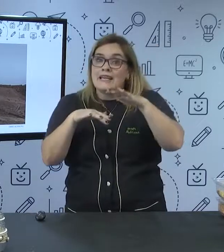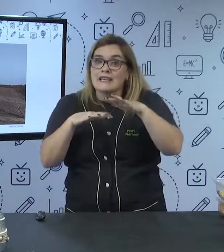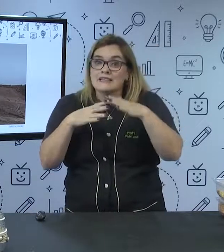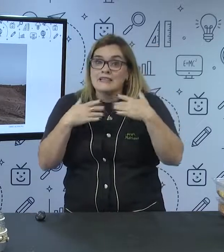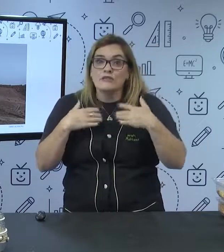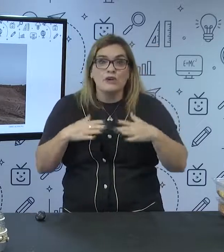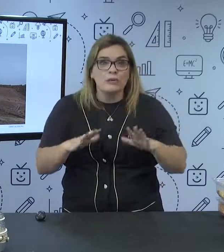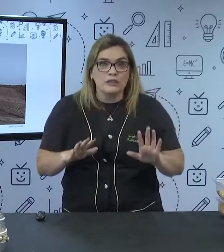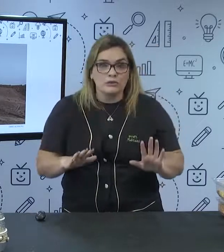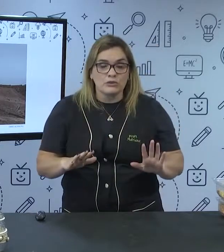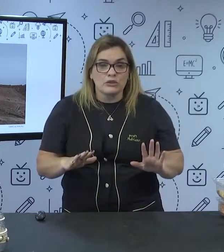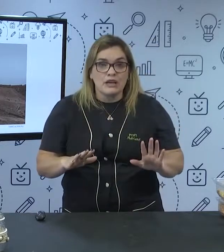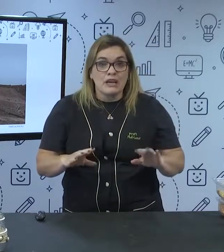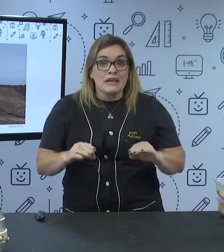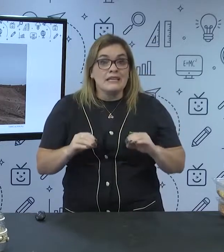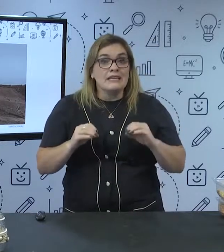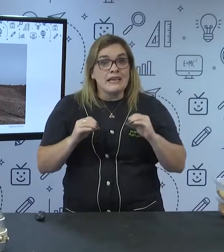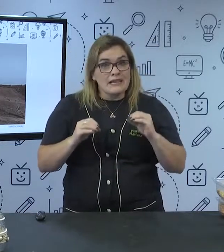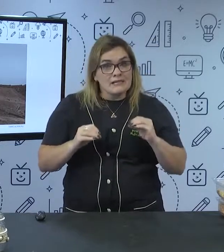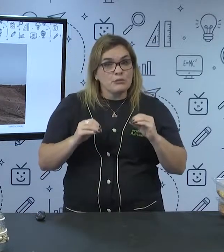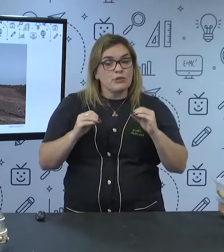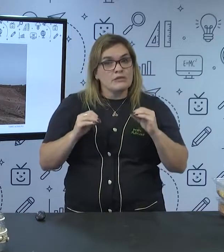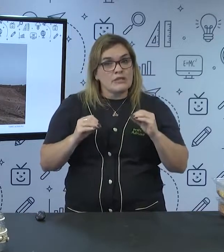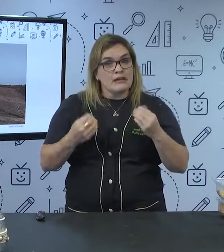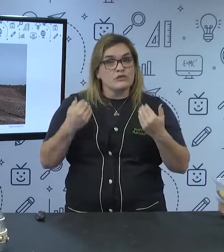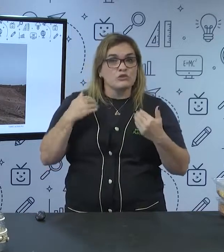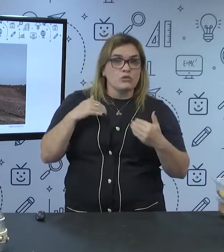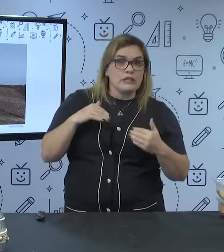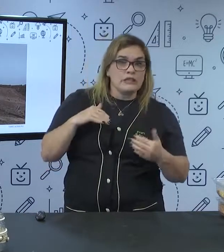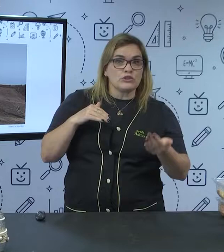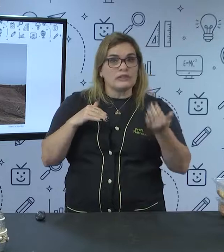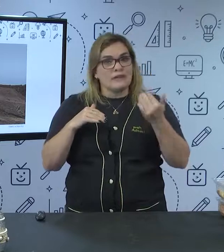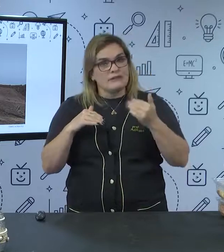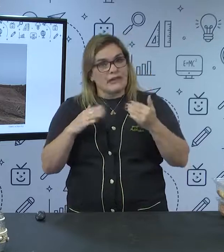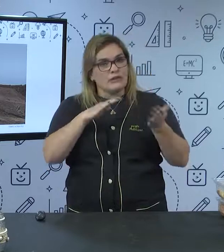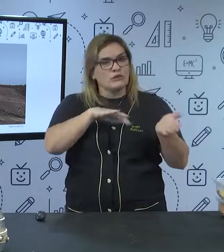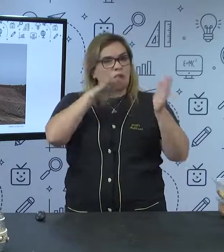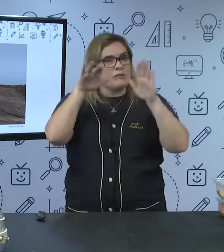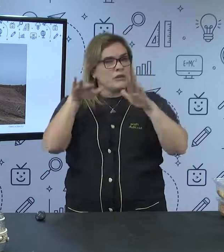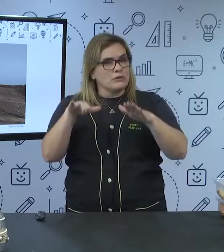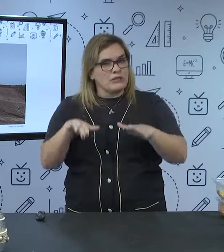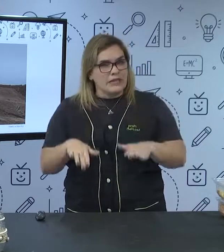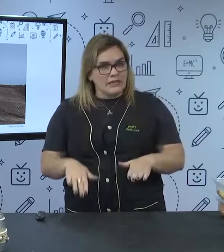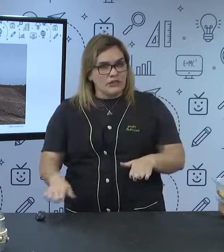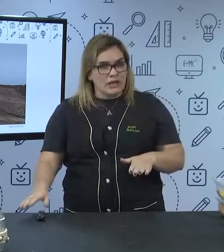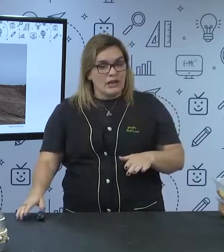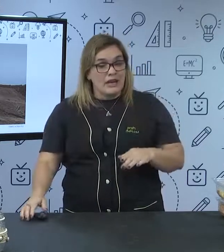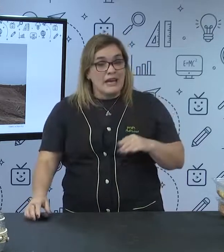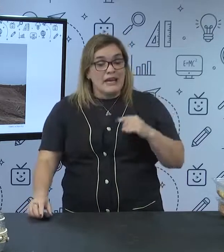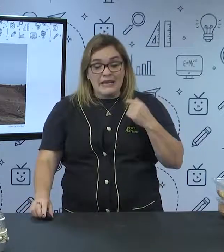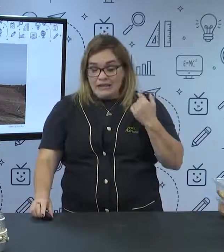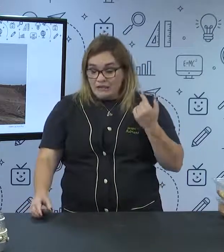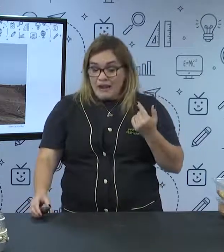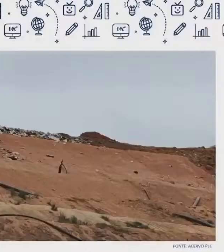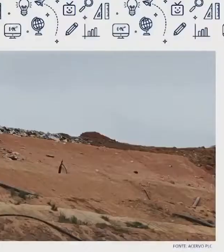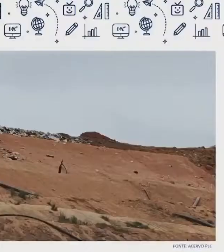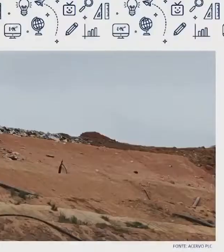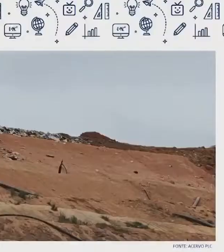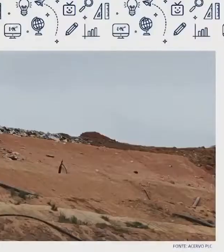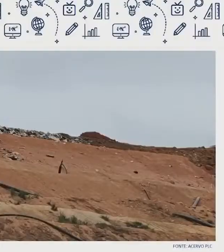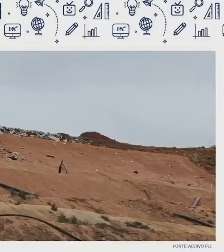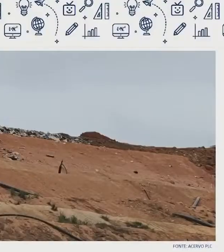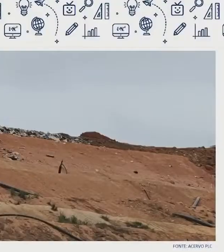terra. E assim vão indo. E esse processo do lixo e da terra e do caminhão que deixa, ele